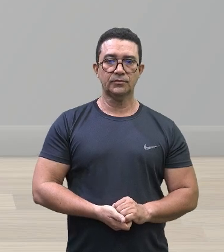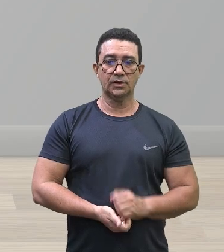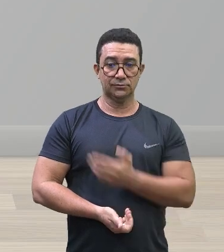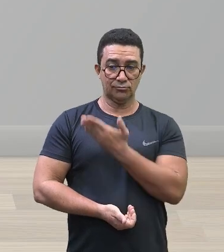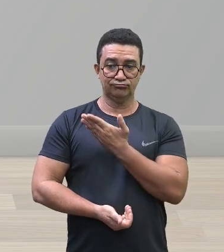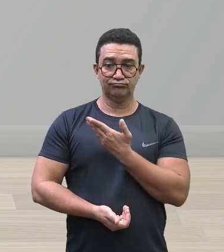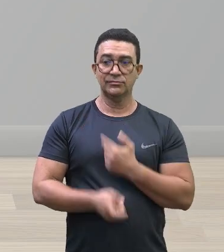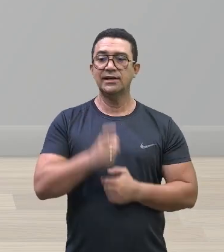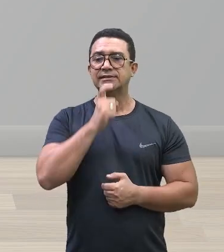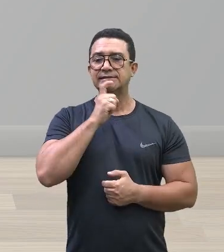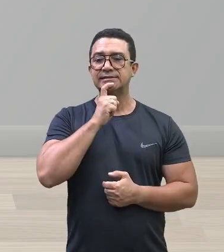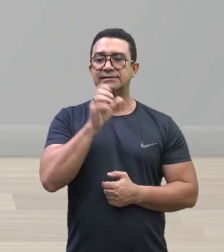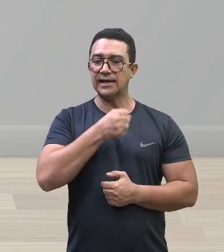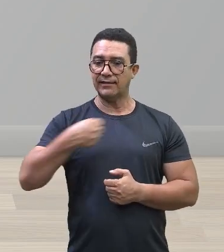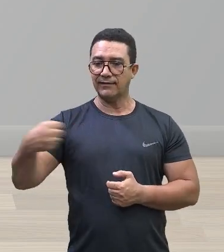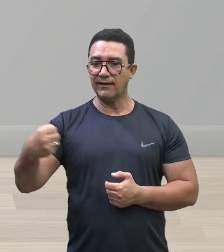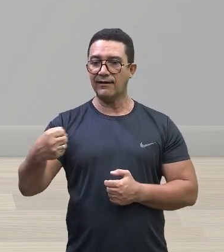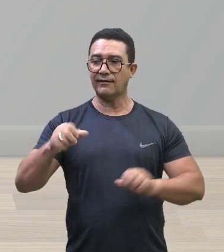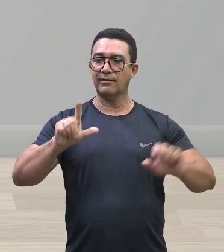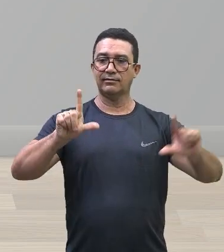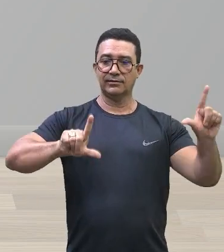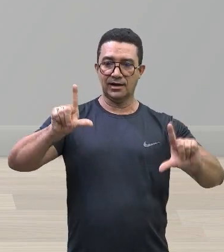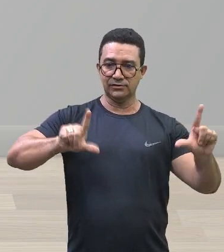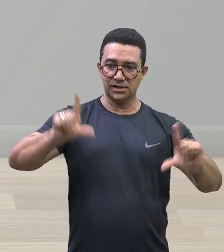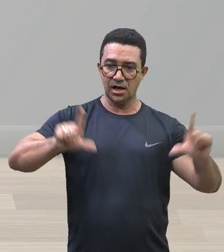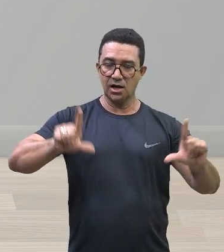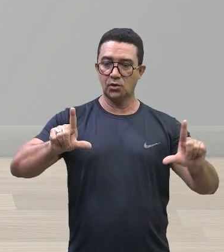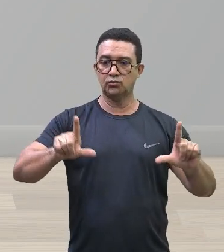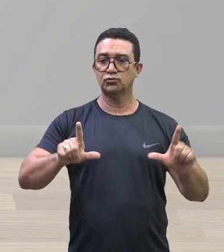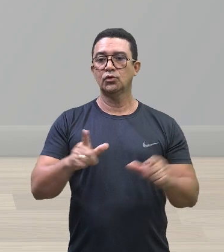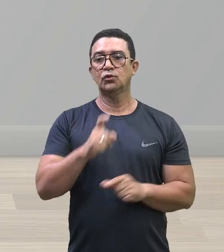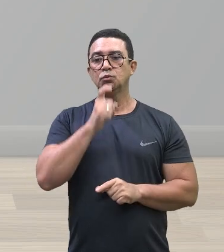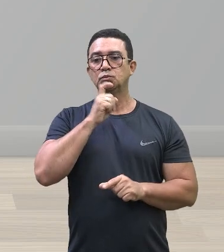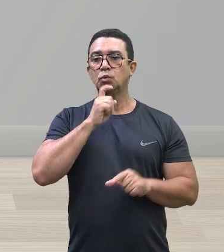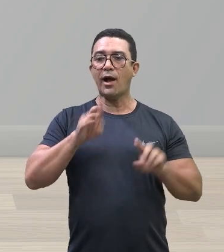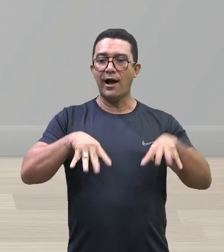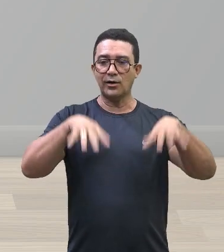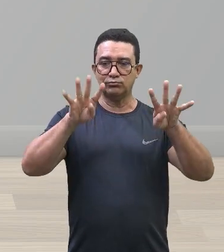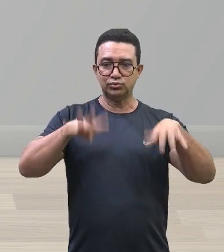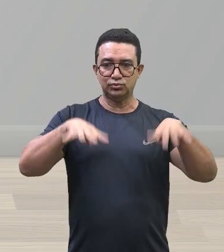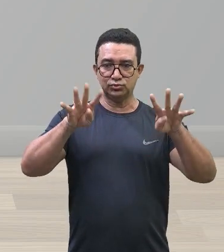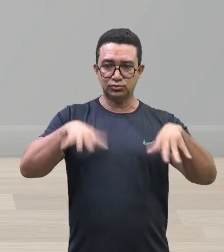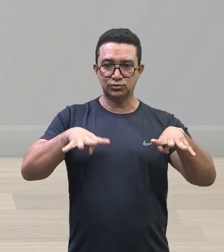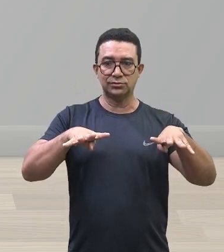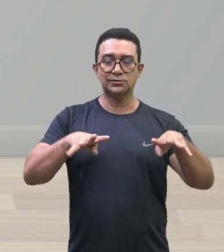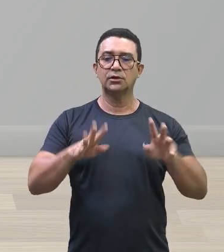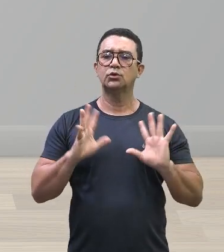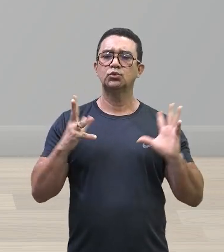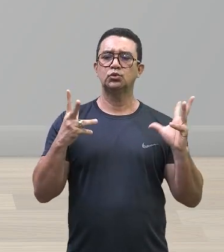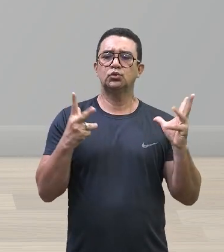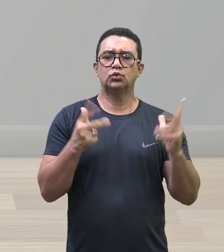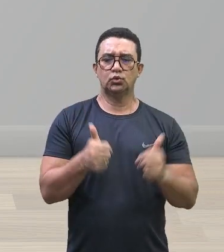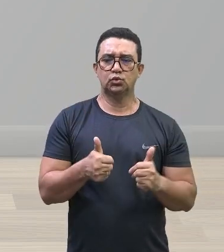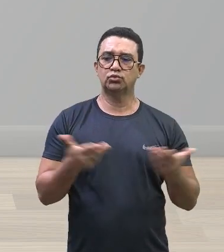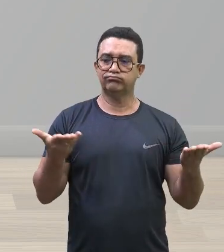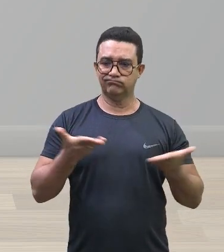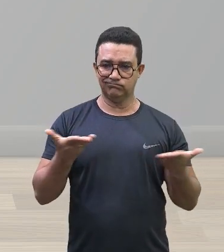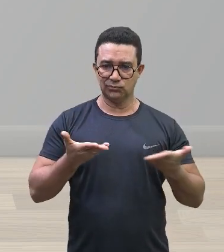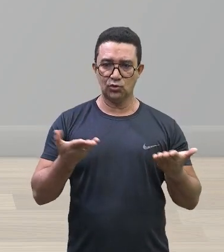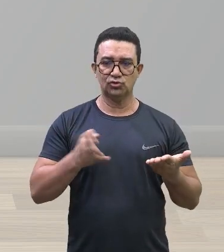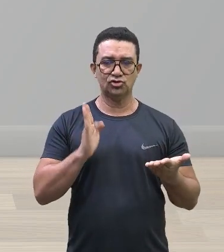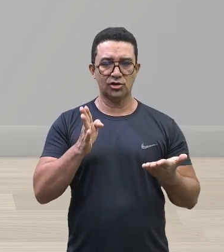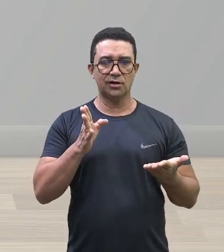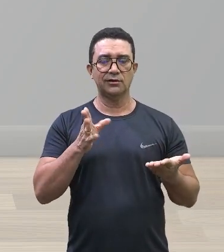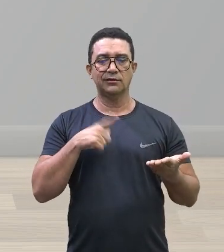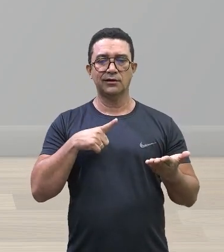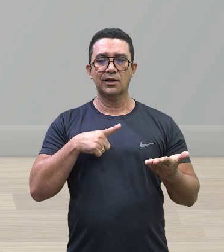das geladeiras, dos televisores, dos ar-condicionados, todos eles, hoje, já se